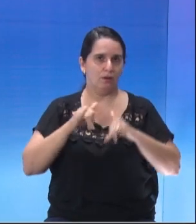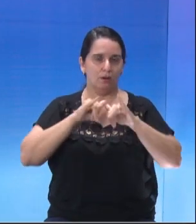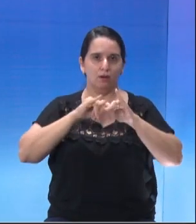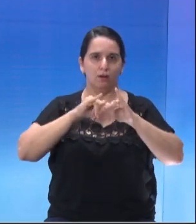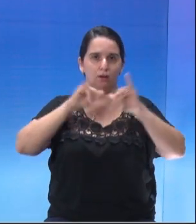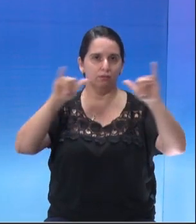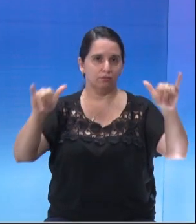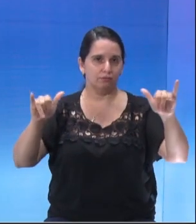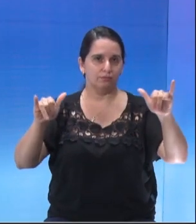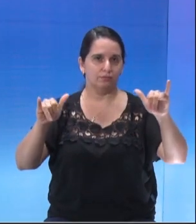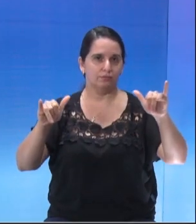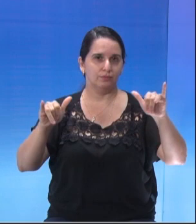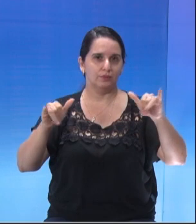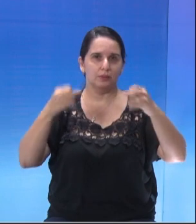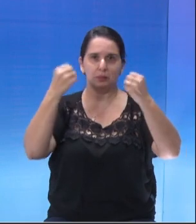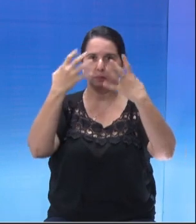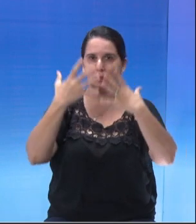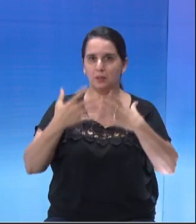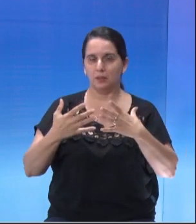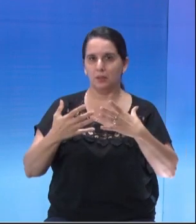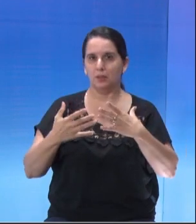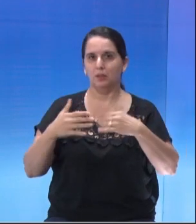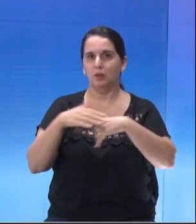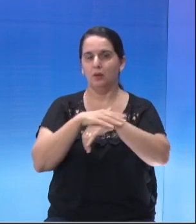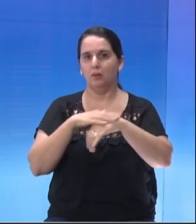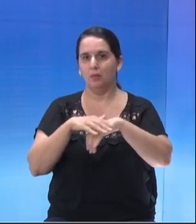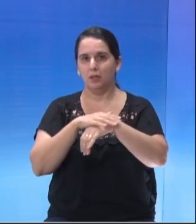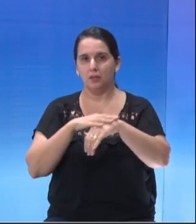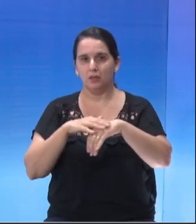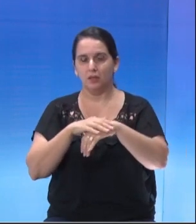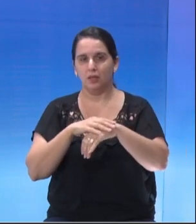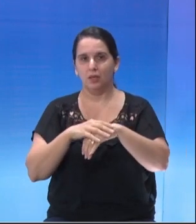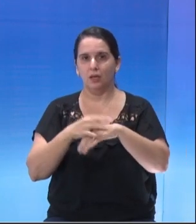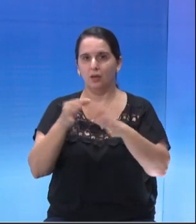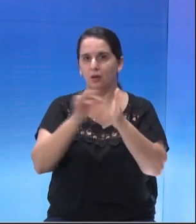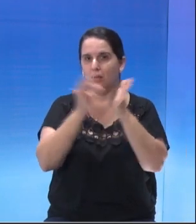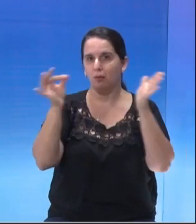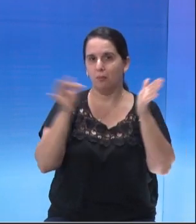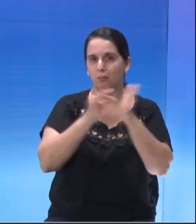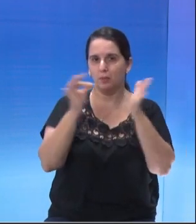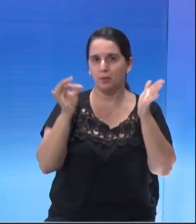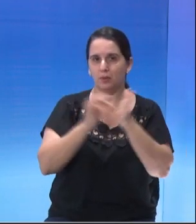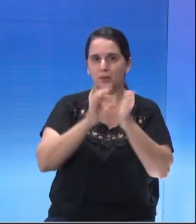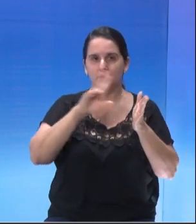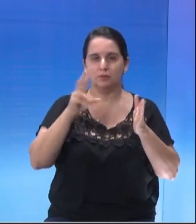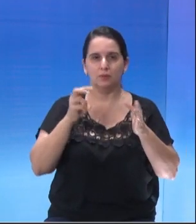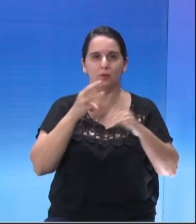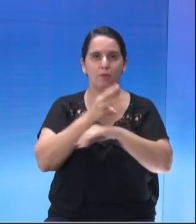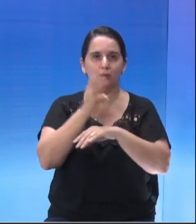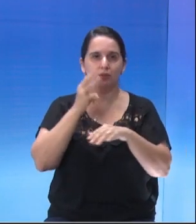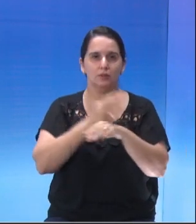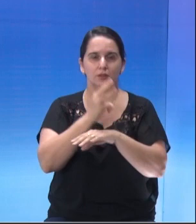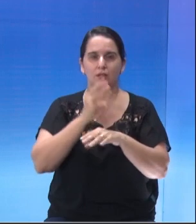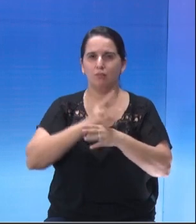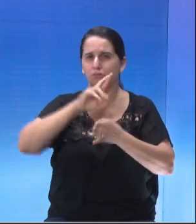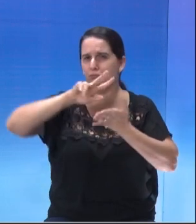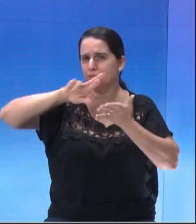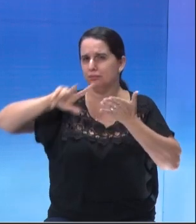e tantos comentários, principalmente no Twitter, no WhatsApp, no Instagram, no Telegram,